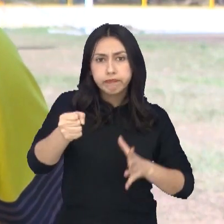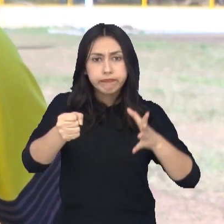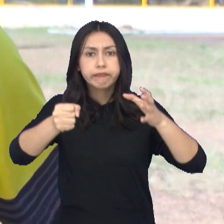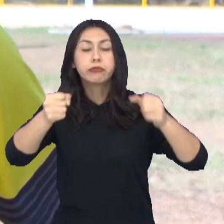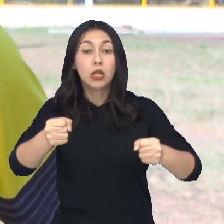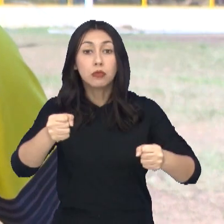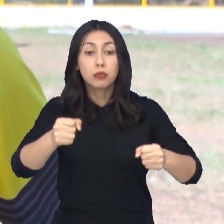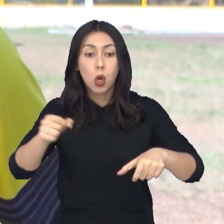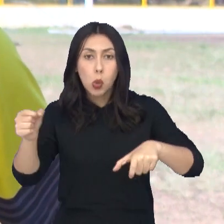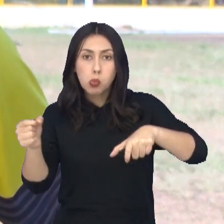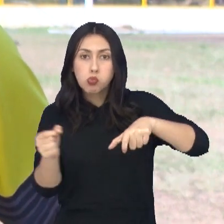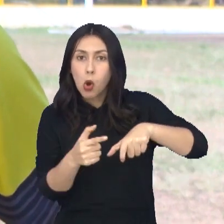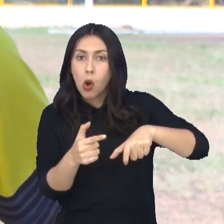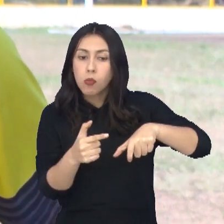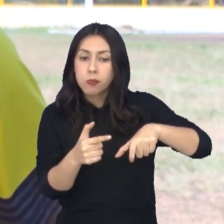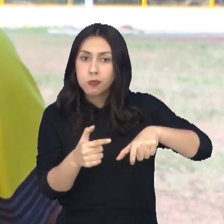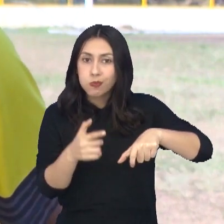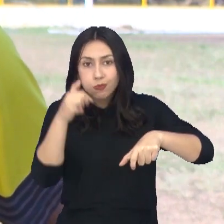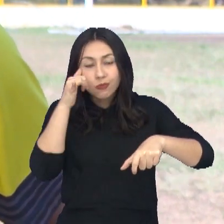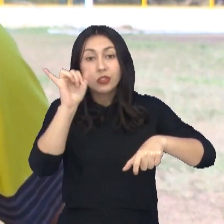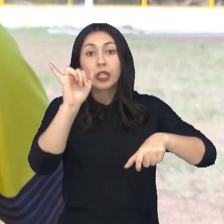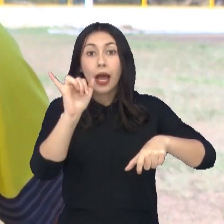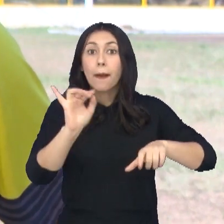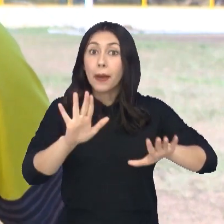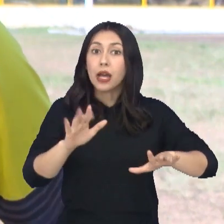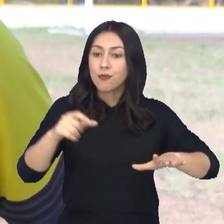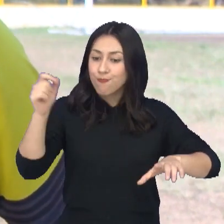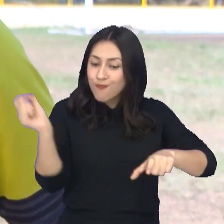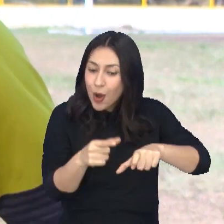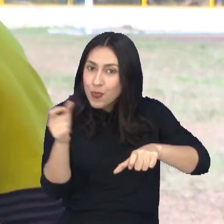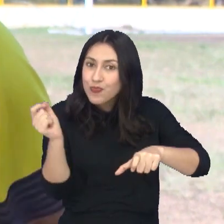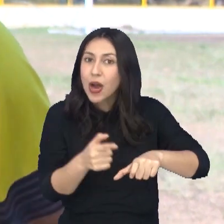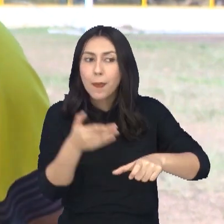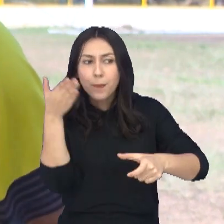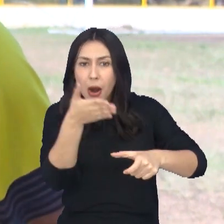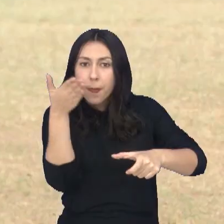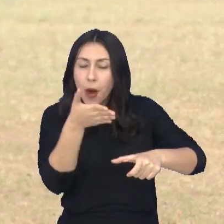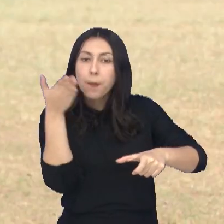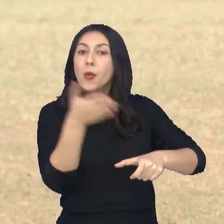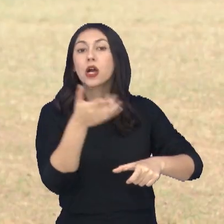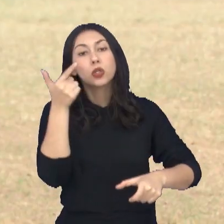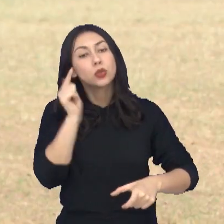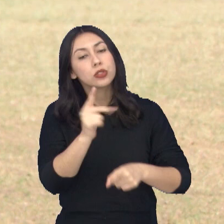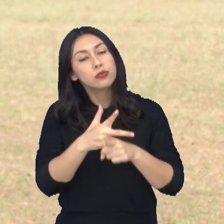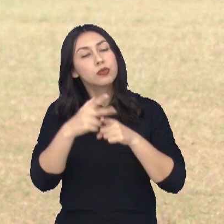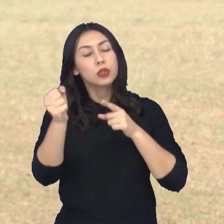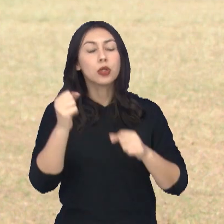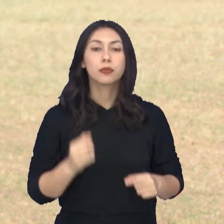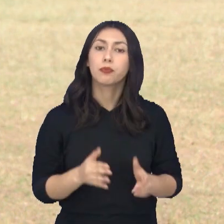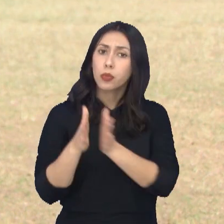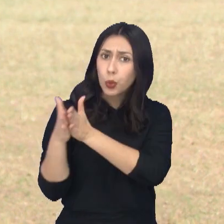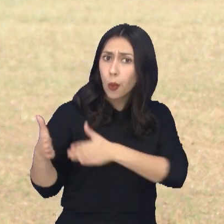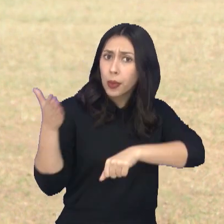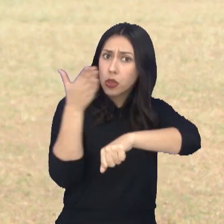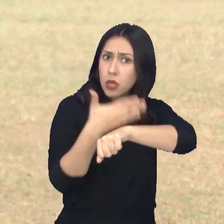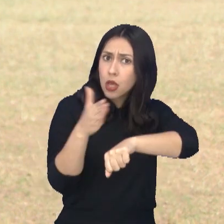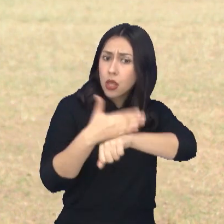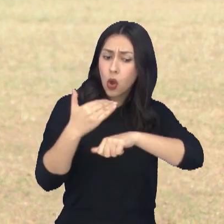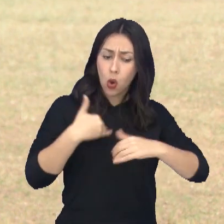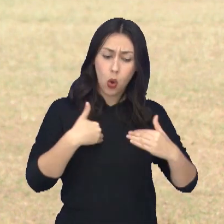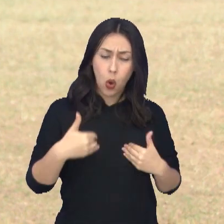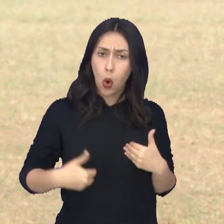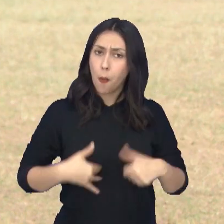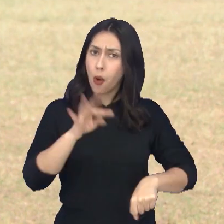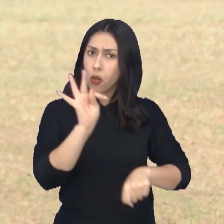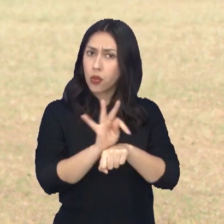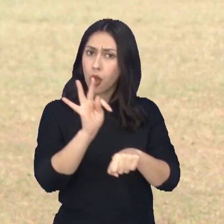gols e ao mesmo tempo fazê-los. E conseguir essa vitória contra o Nacional fora de casa. Durante os treinamentos, além da parte física e